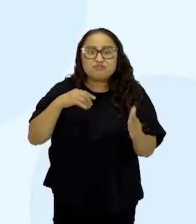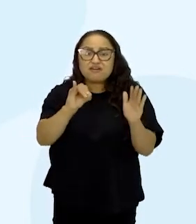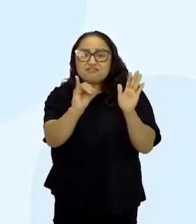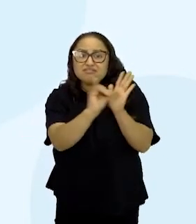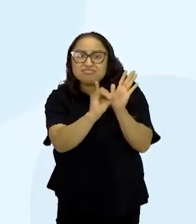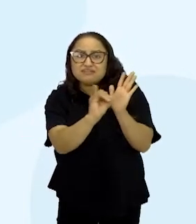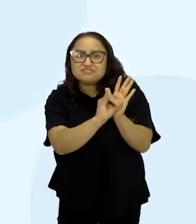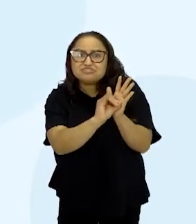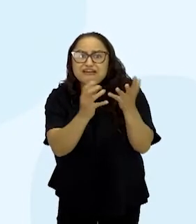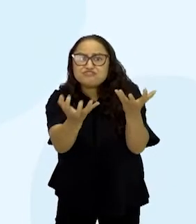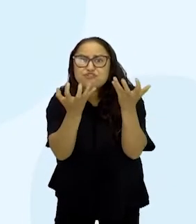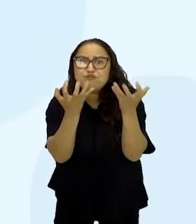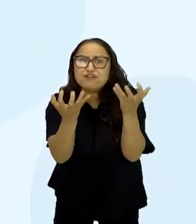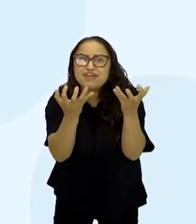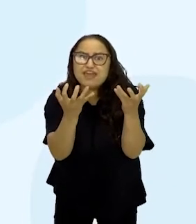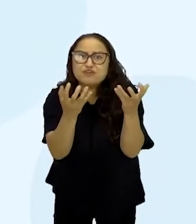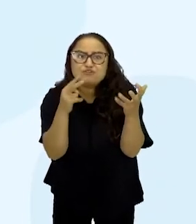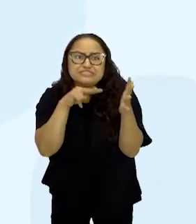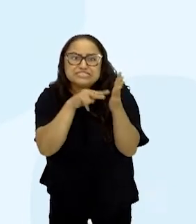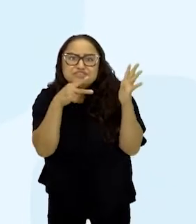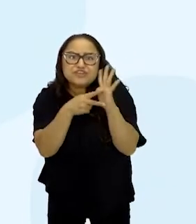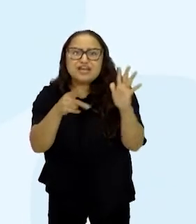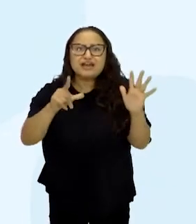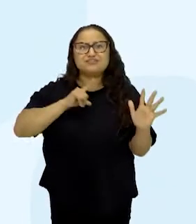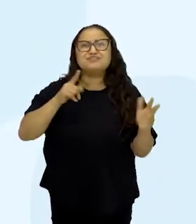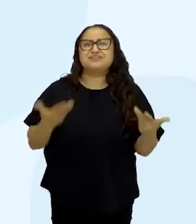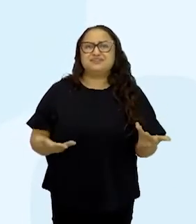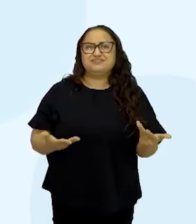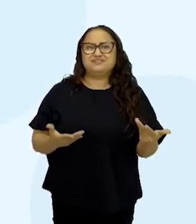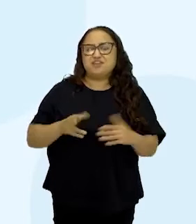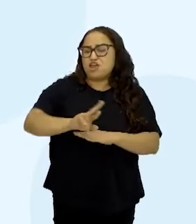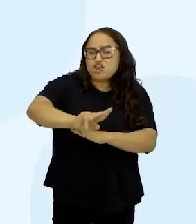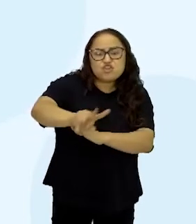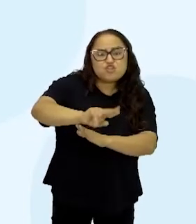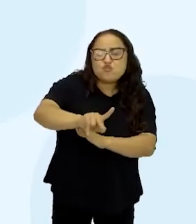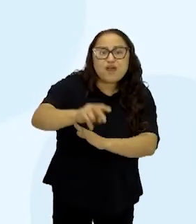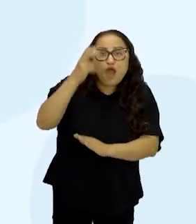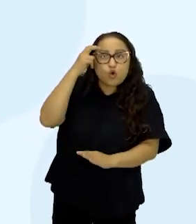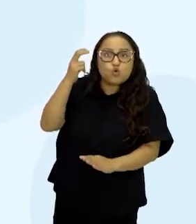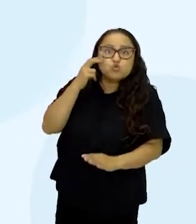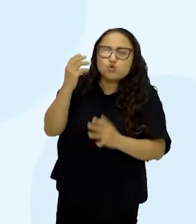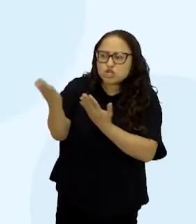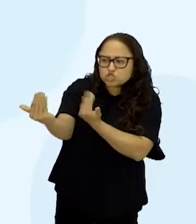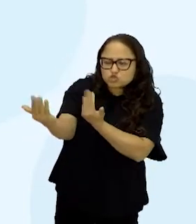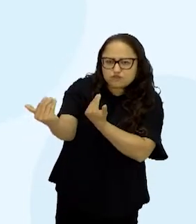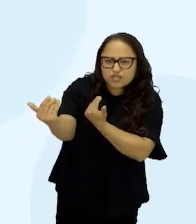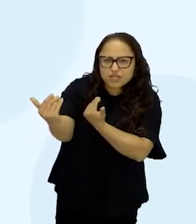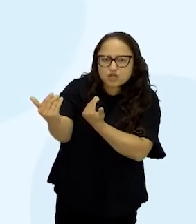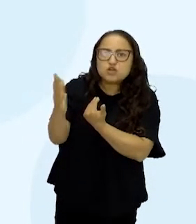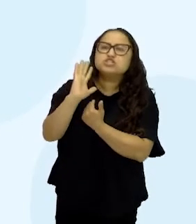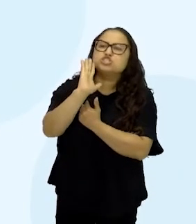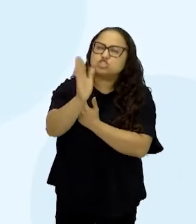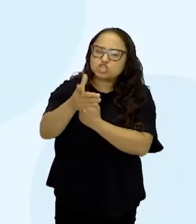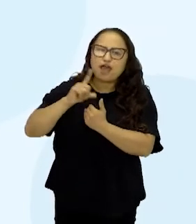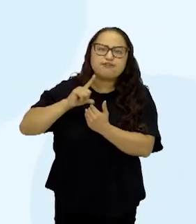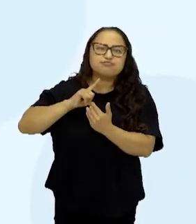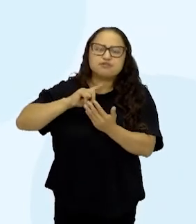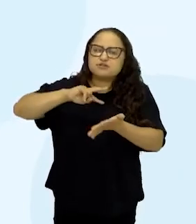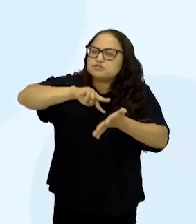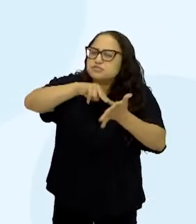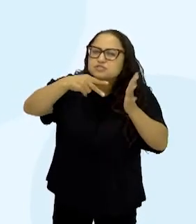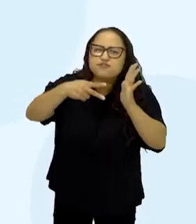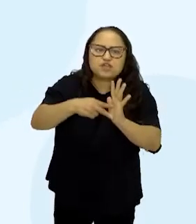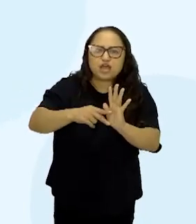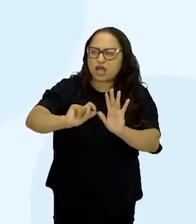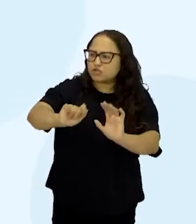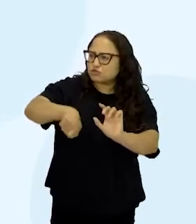buscar algo que faça sentido pra mim, né? Então, a cultura juvenil, ela é uma expressão, tá? De símbolos,